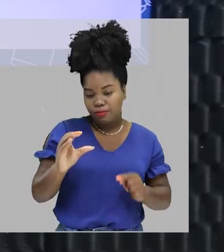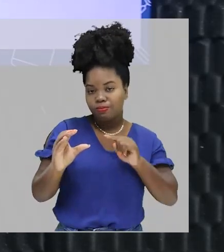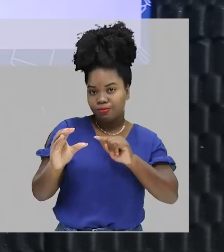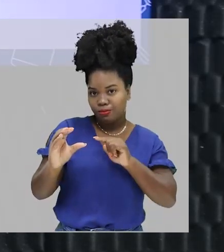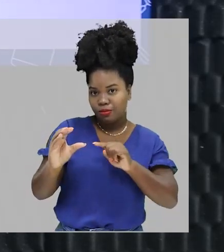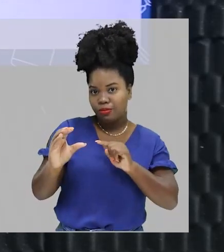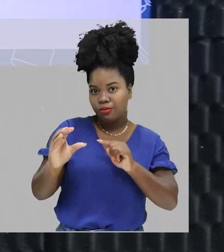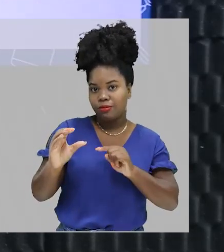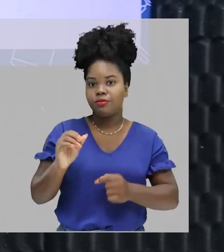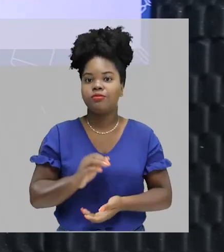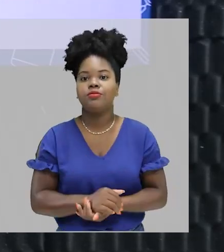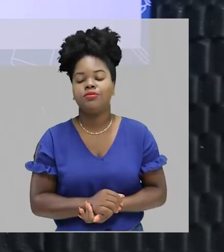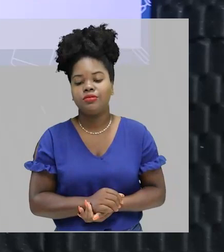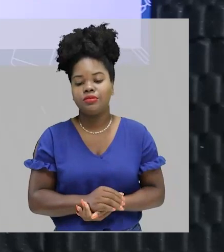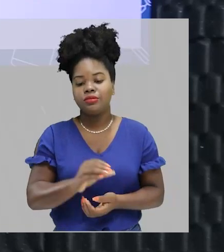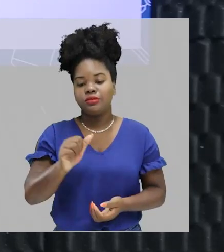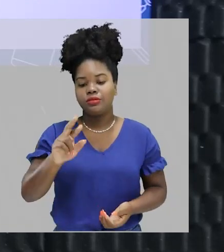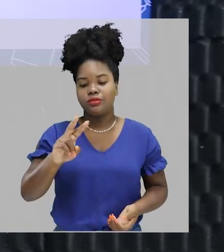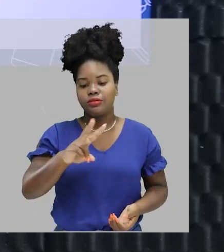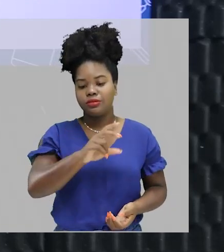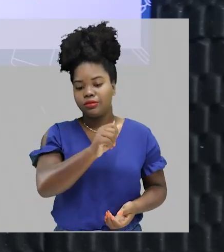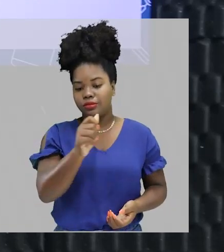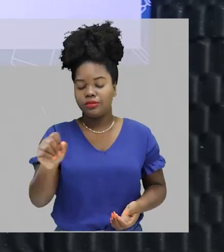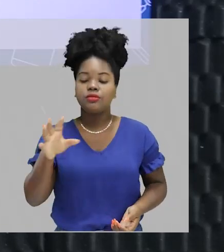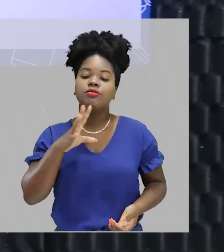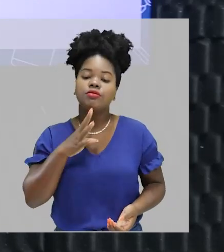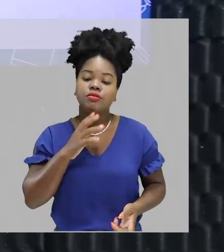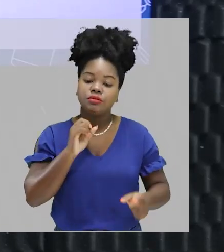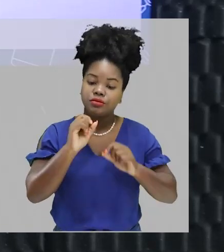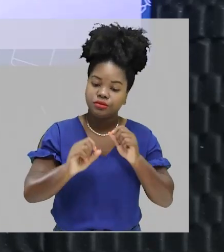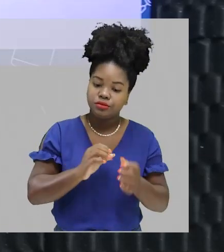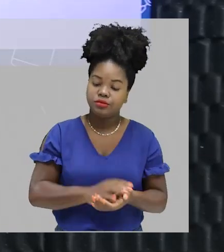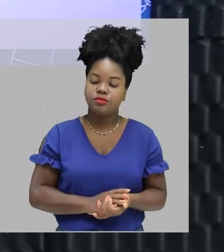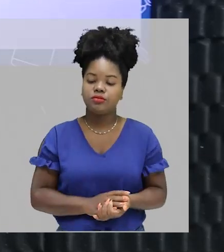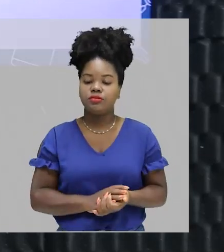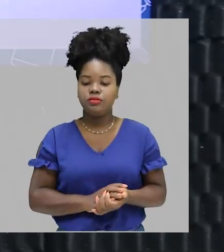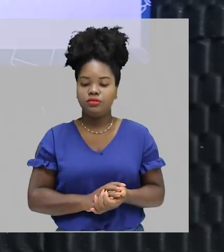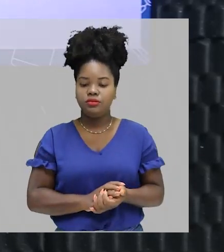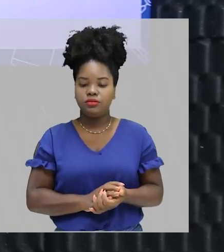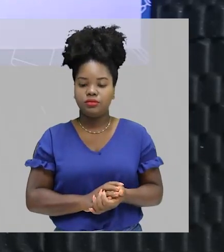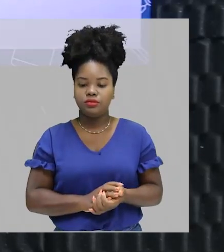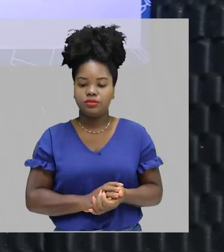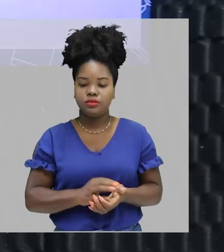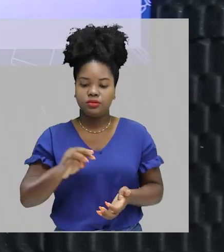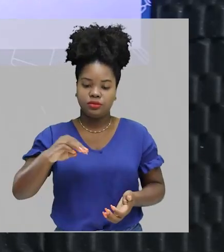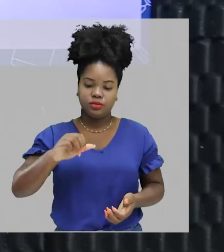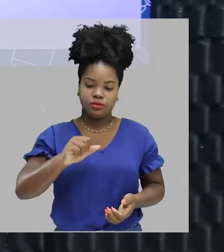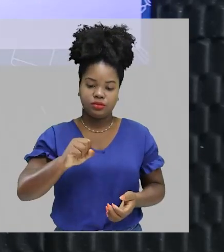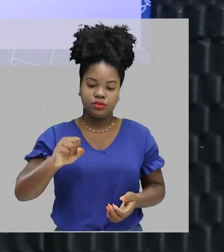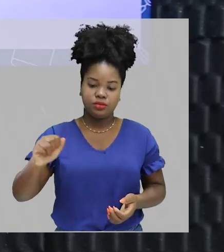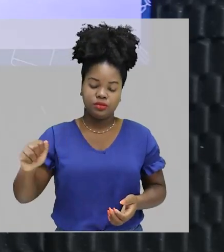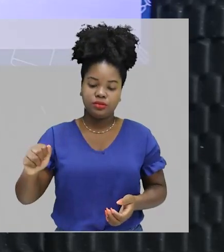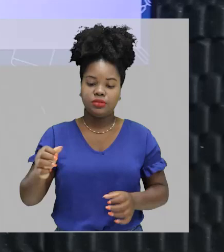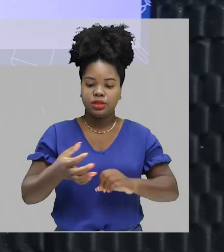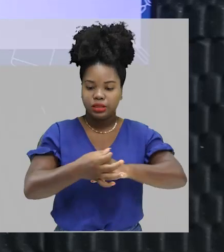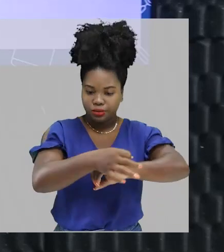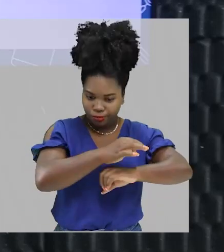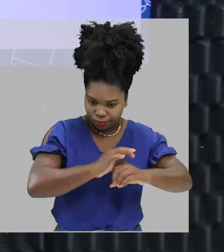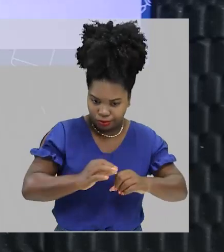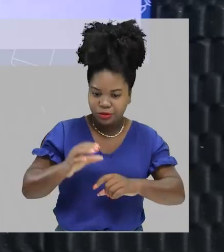carbono, certo? O carvão que a gente conhece nada mais é do que uma massa de átomos